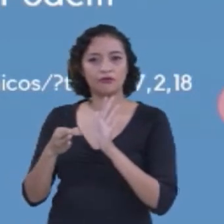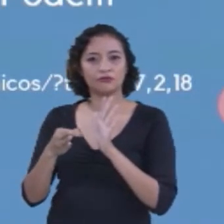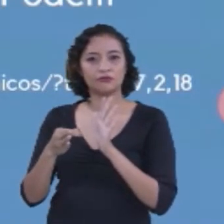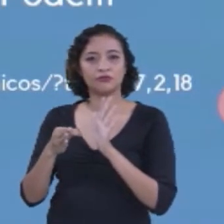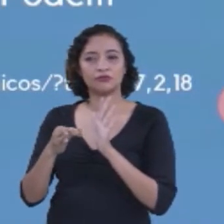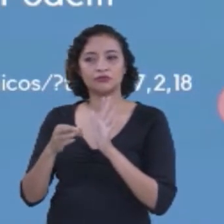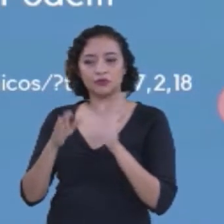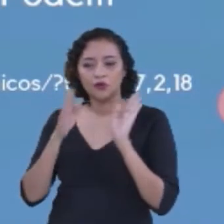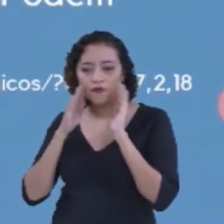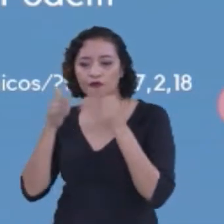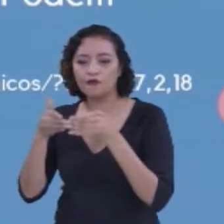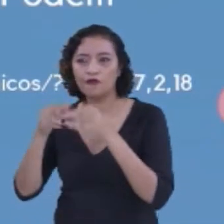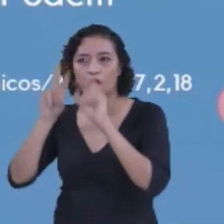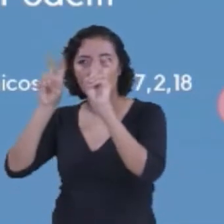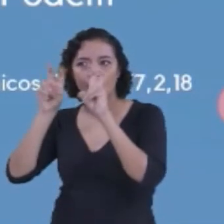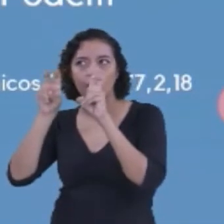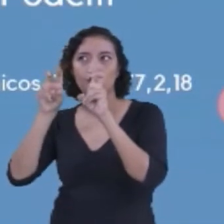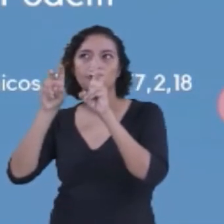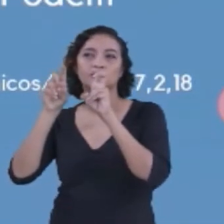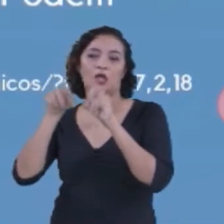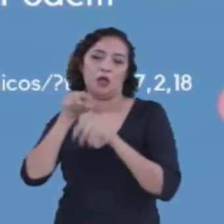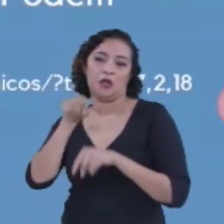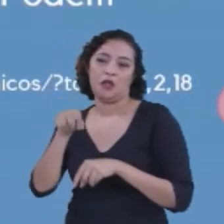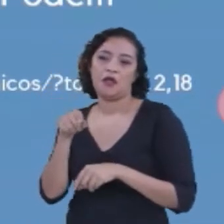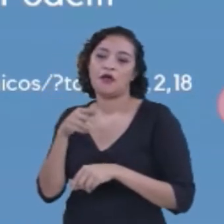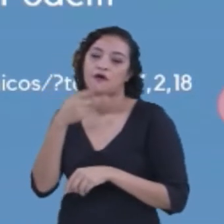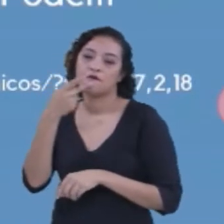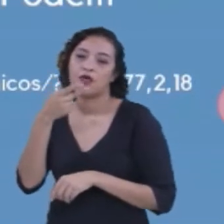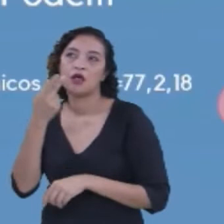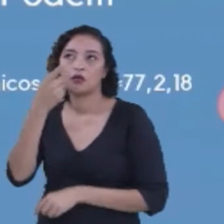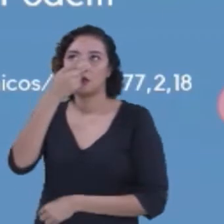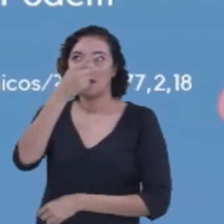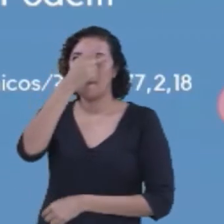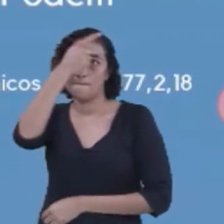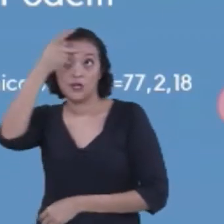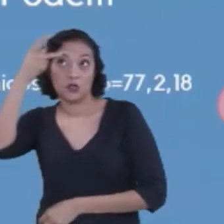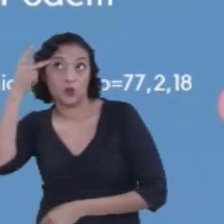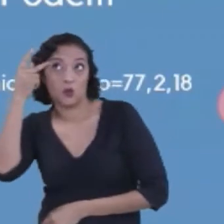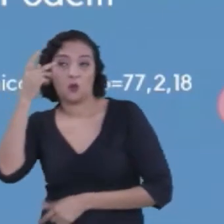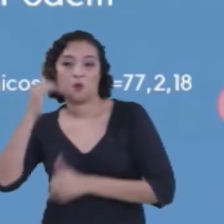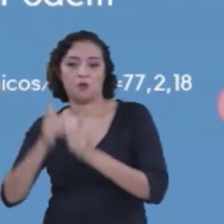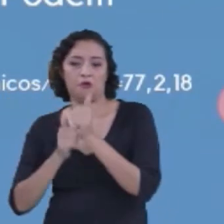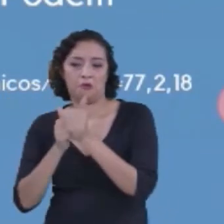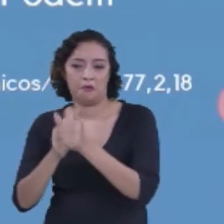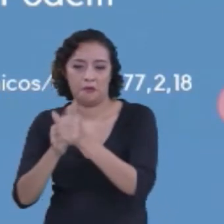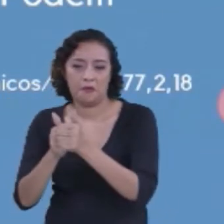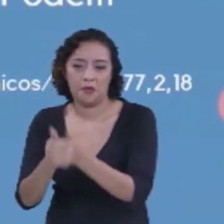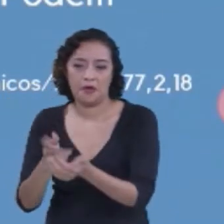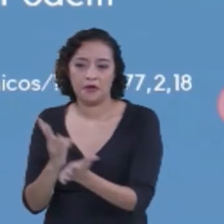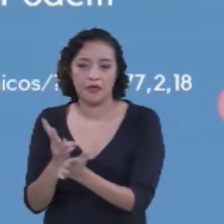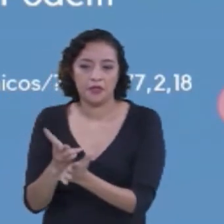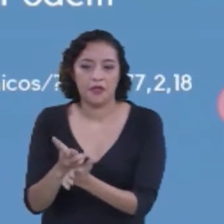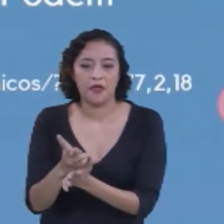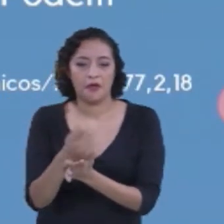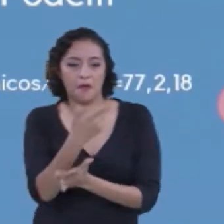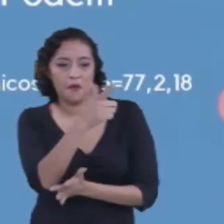sobre certas pessoas que São Maria vai com as outras. Daqui a pouco nós vamos analisar